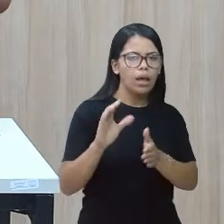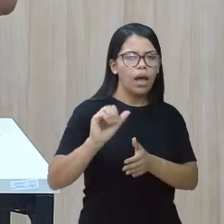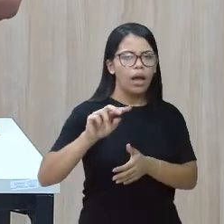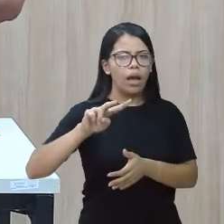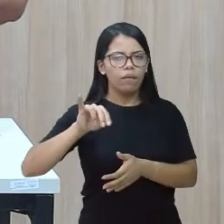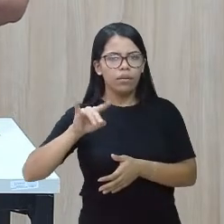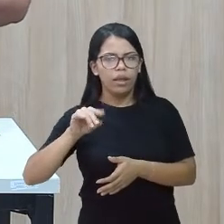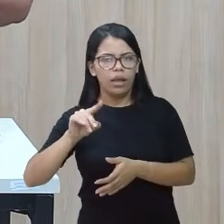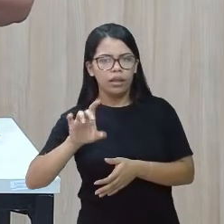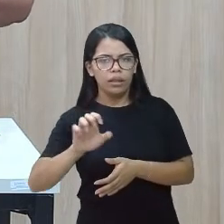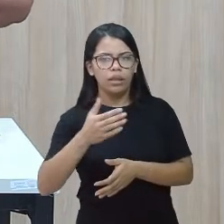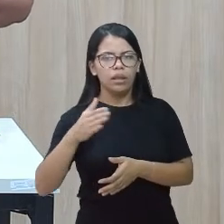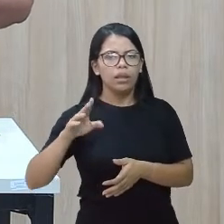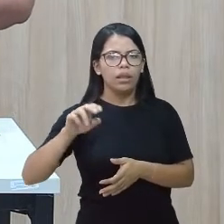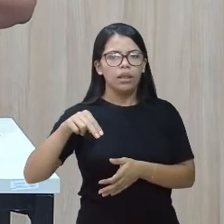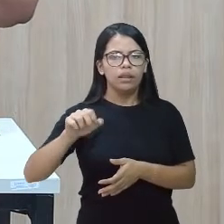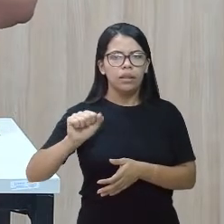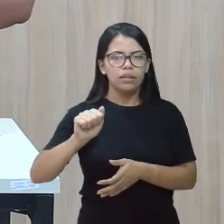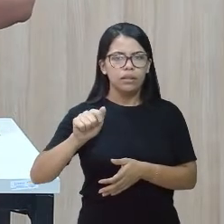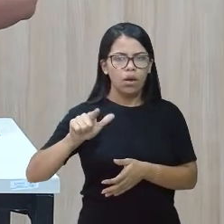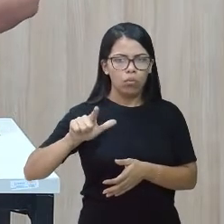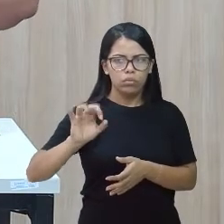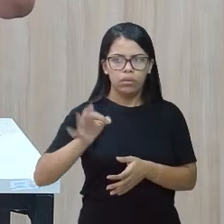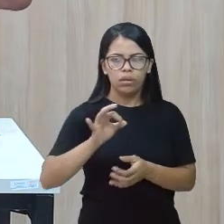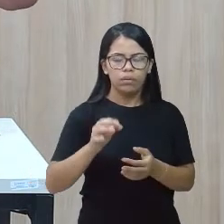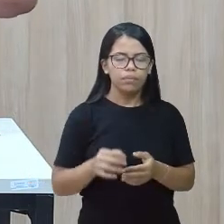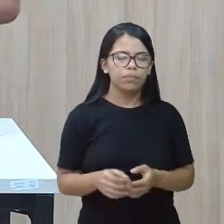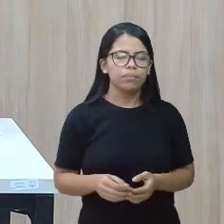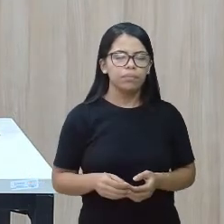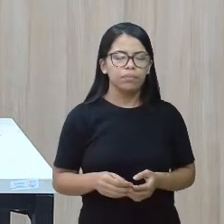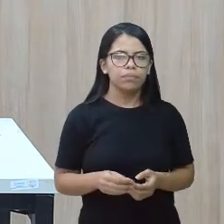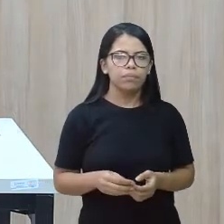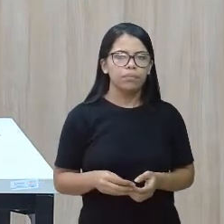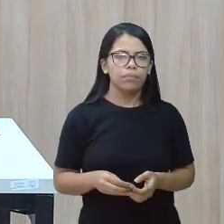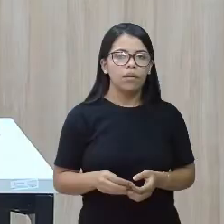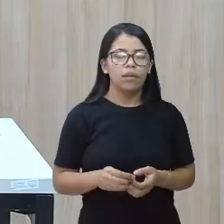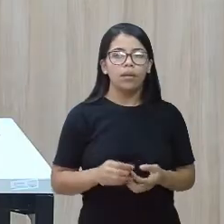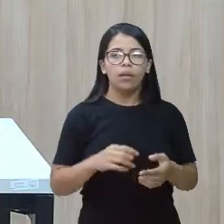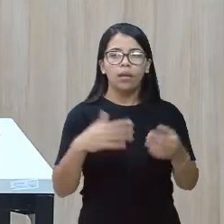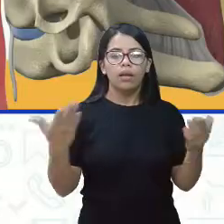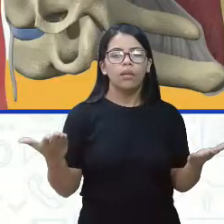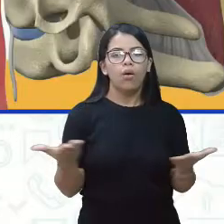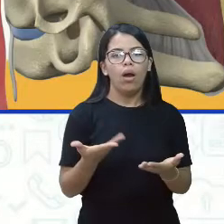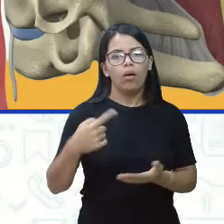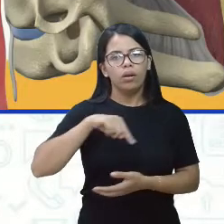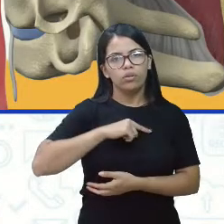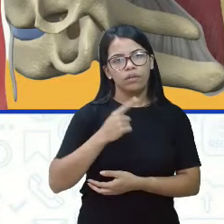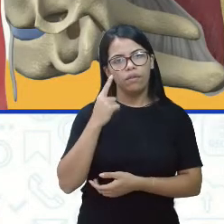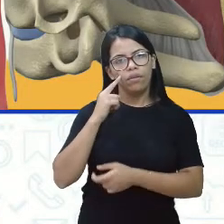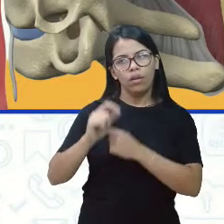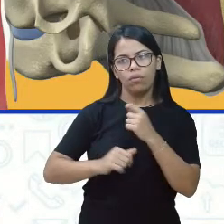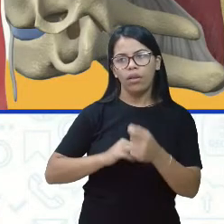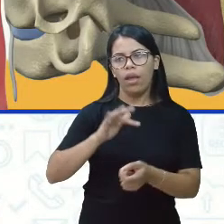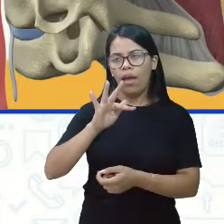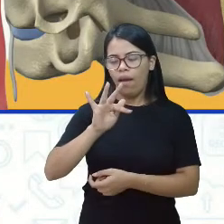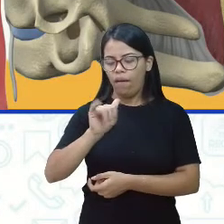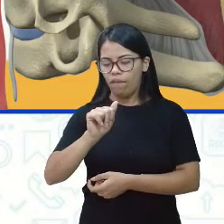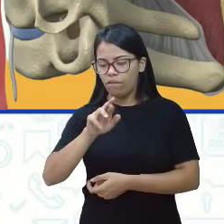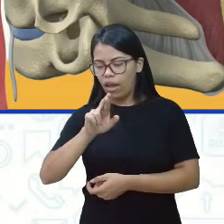nasal e suas estruturas e funções. Ok? Então, agora nós vamos para a faringe. A